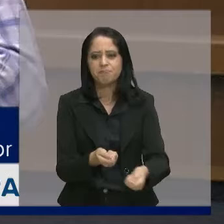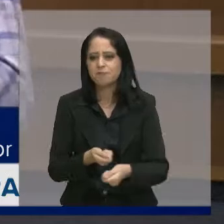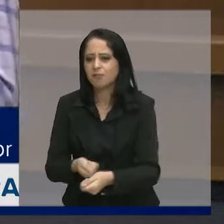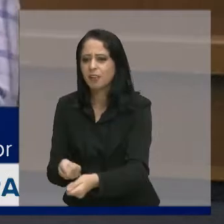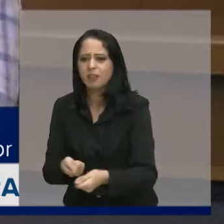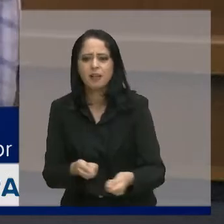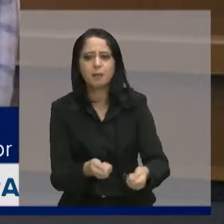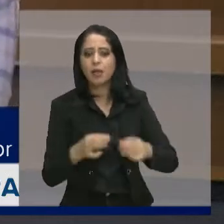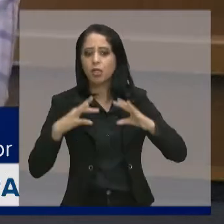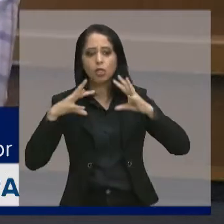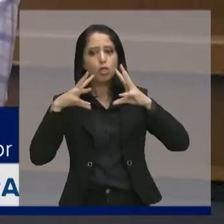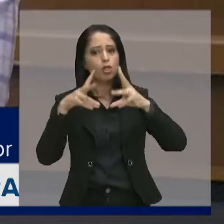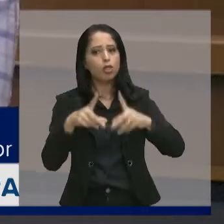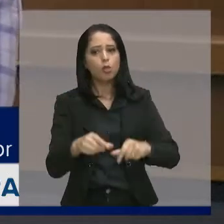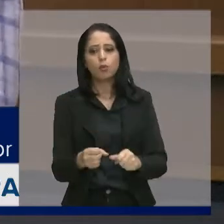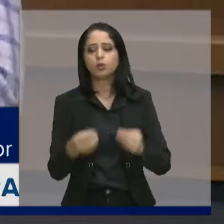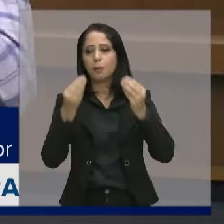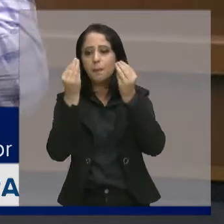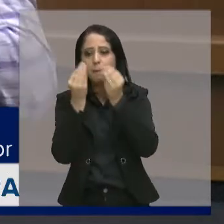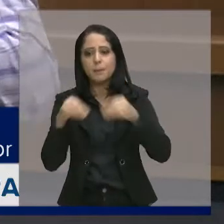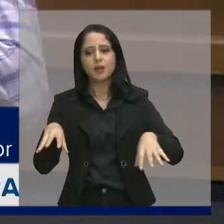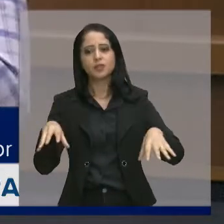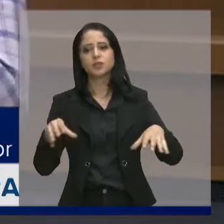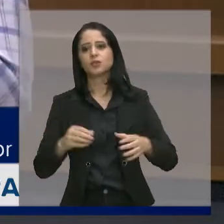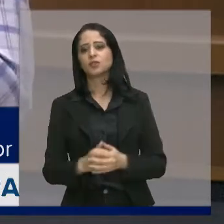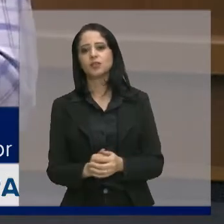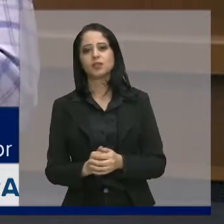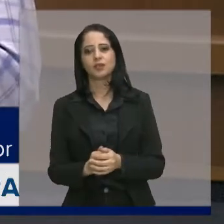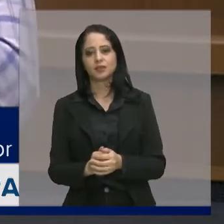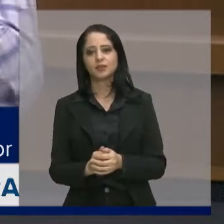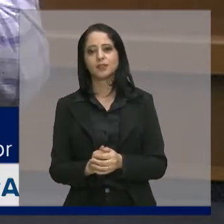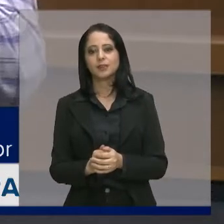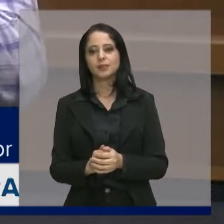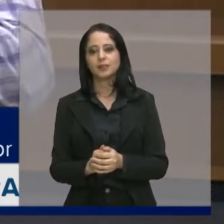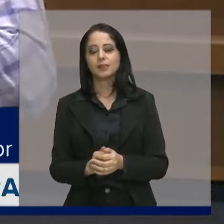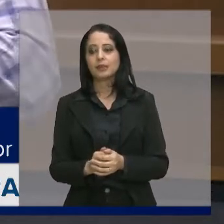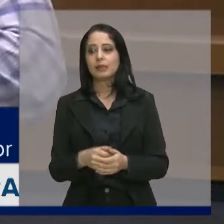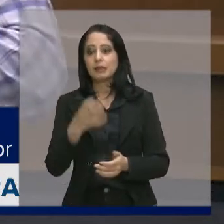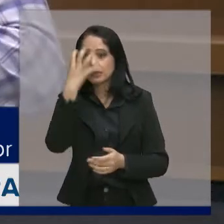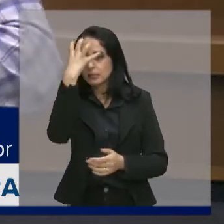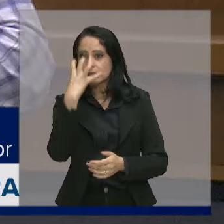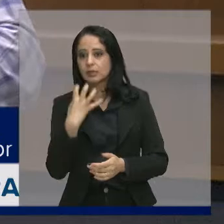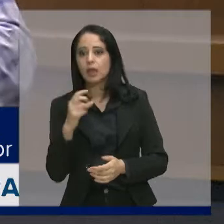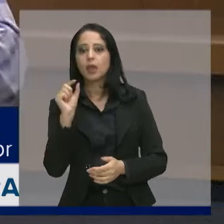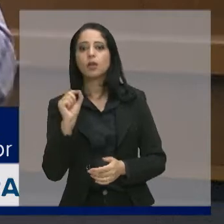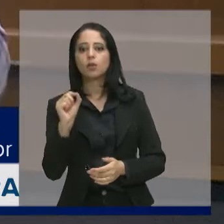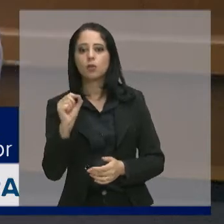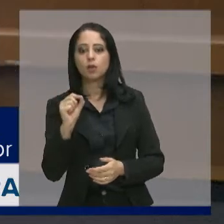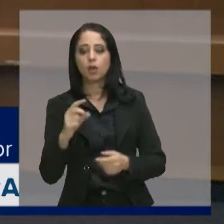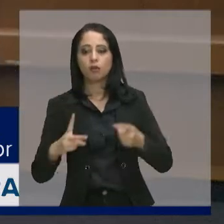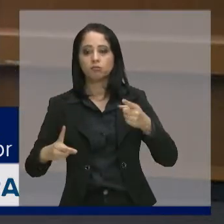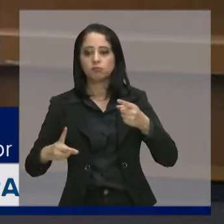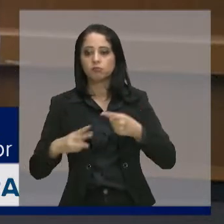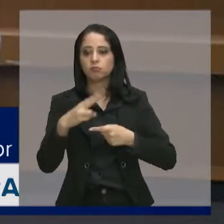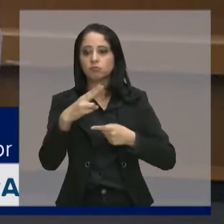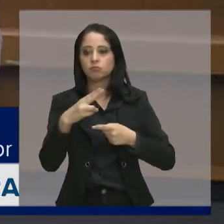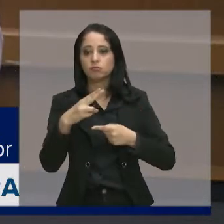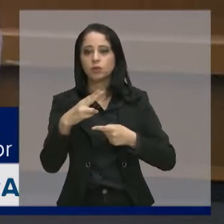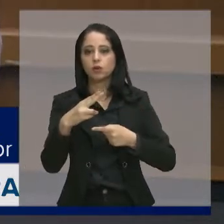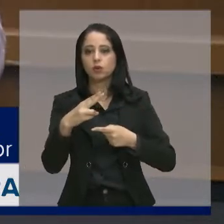manutenção, e o que é mais importante, Zé Luiz, que corre o risco seríssimo de se cortar